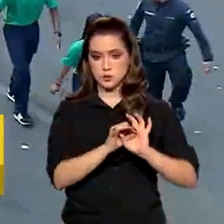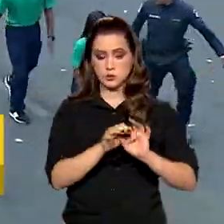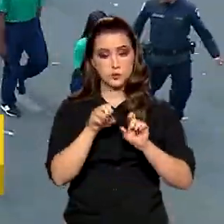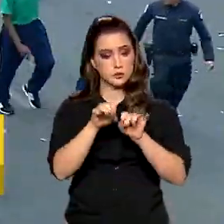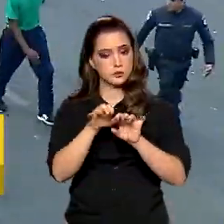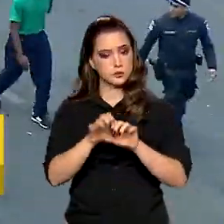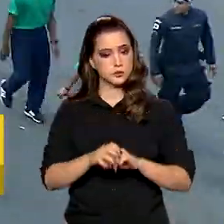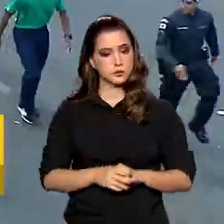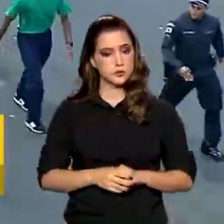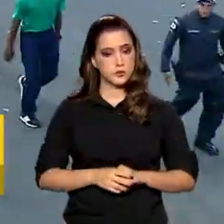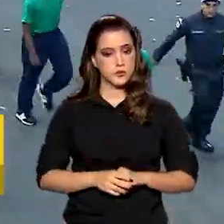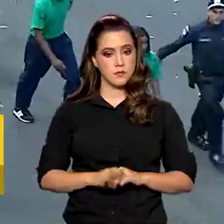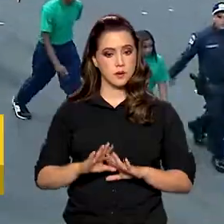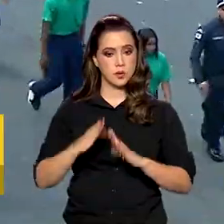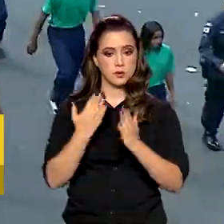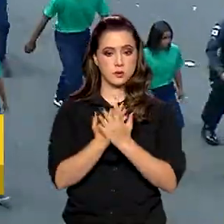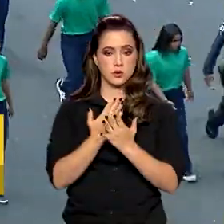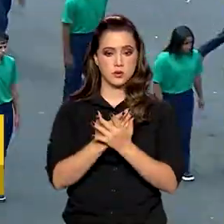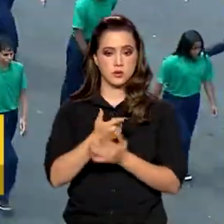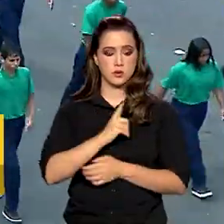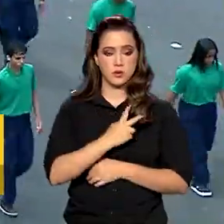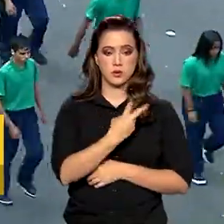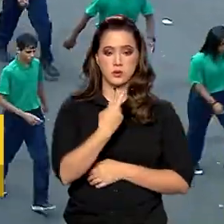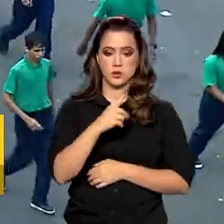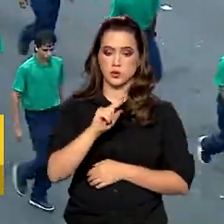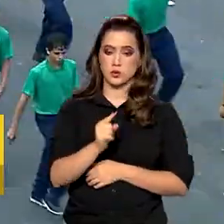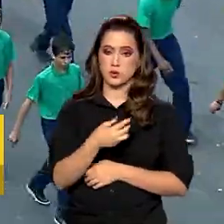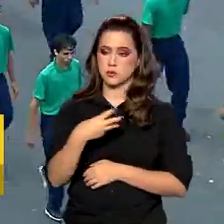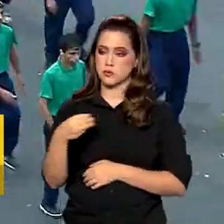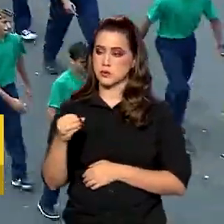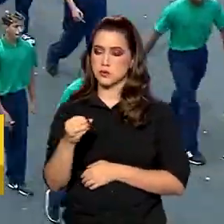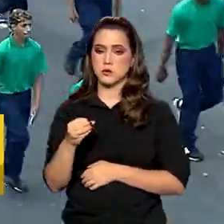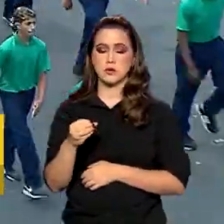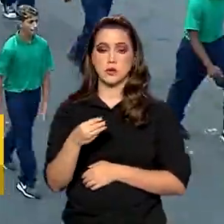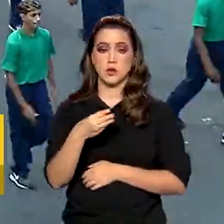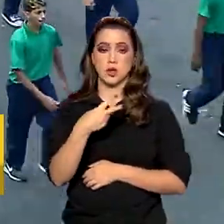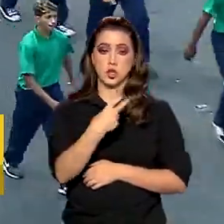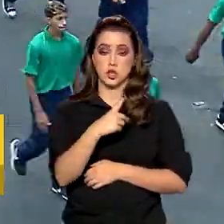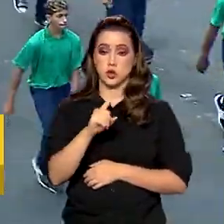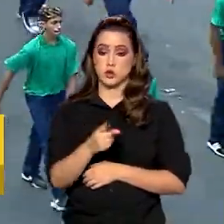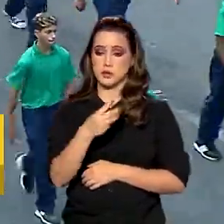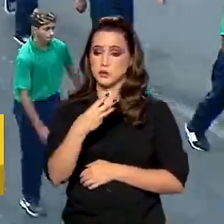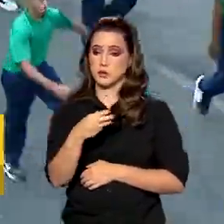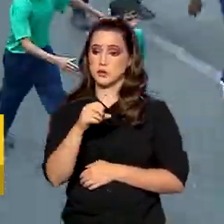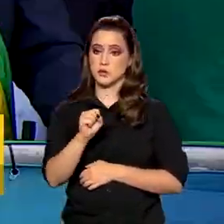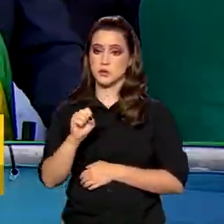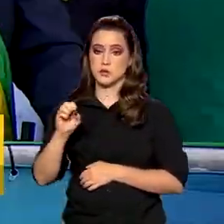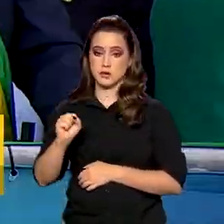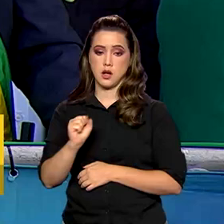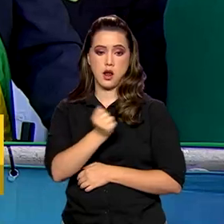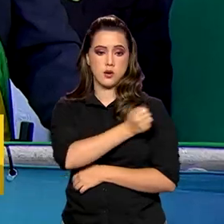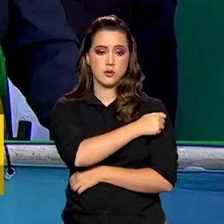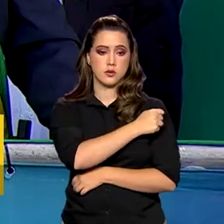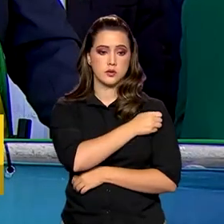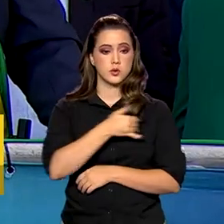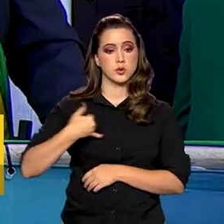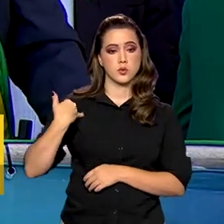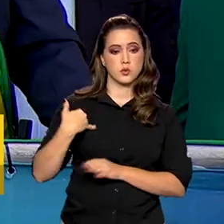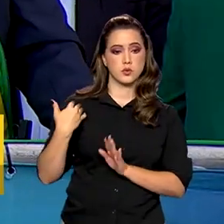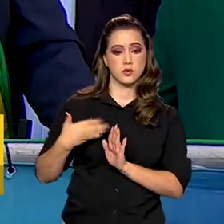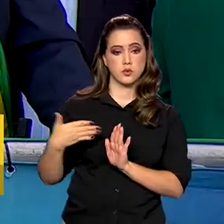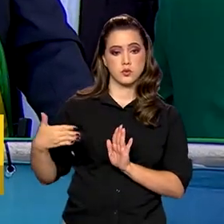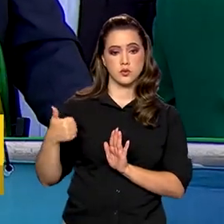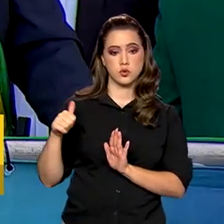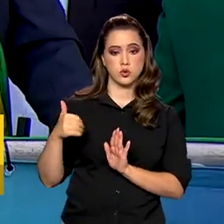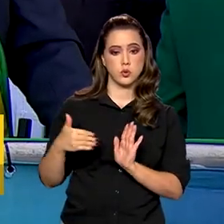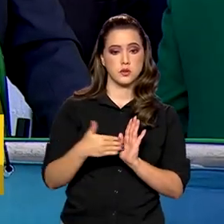A escola possui um efetivo de 2.388 estudantes com idade compreendida entre 11